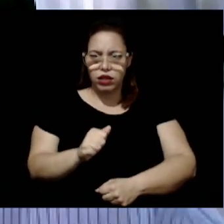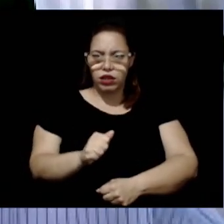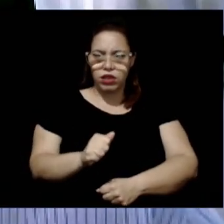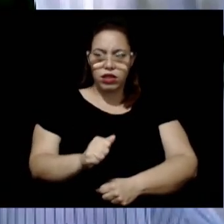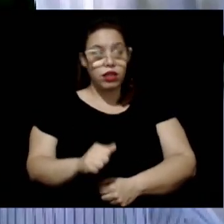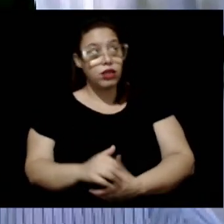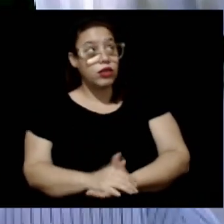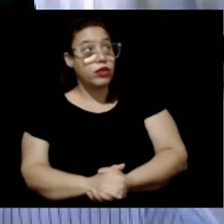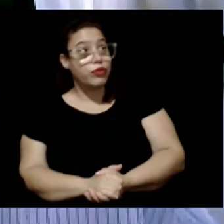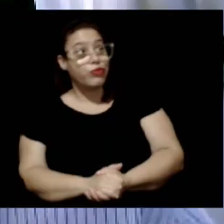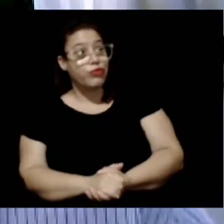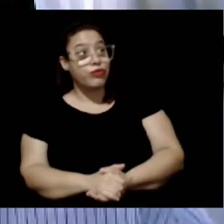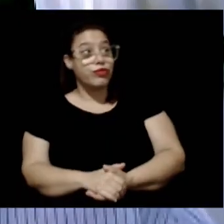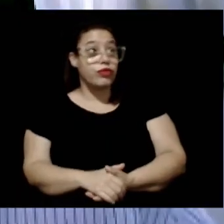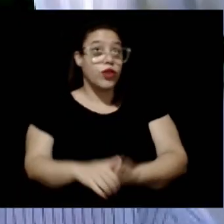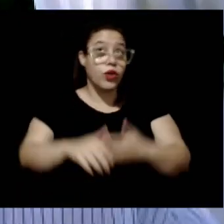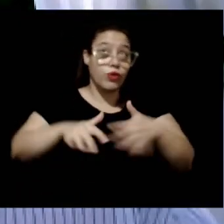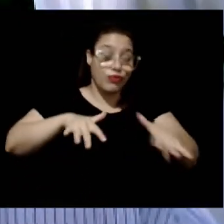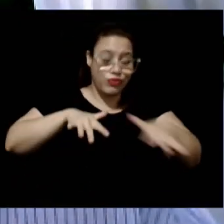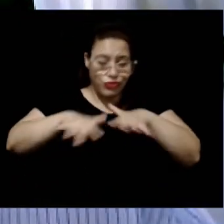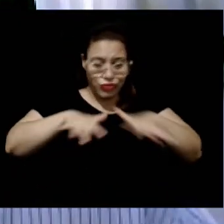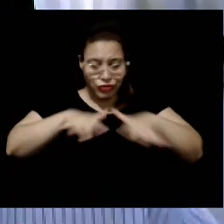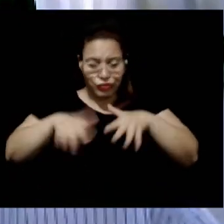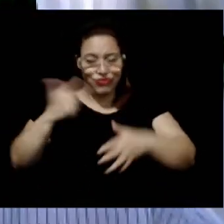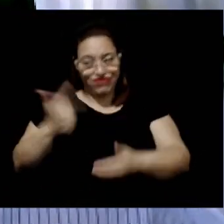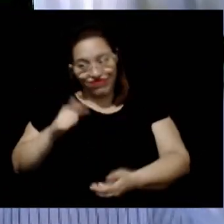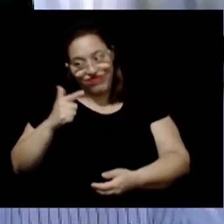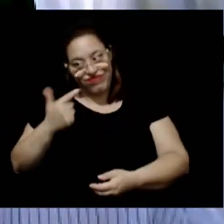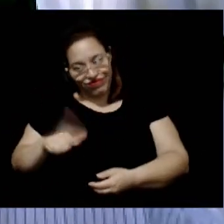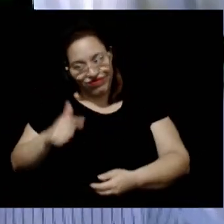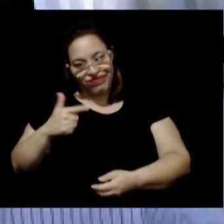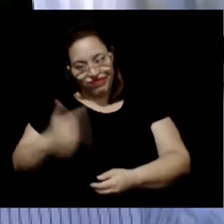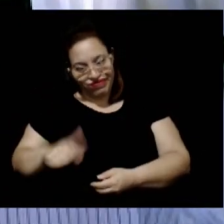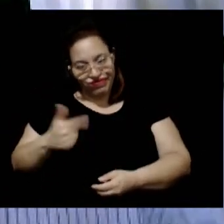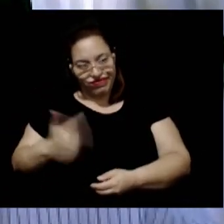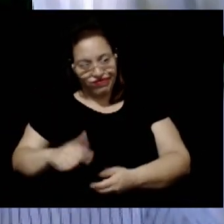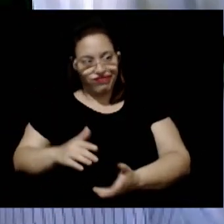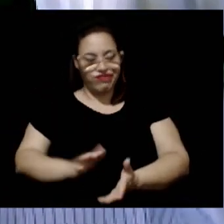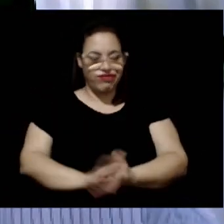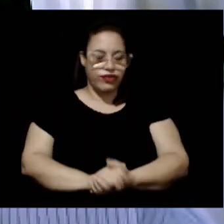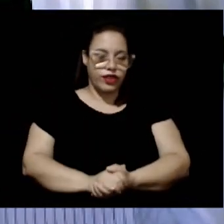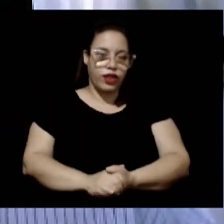Os movimentos repetitivos, ou os movimentos com muita carga,